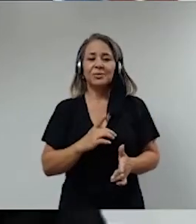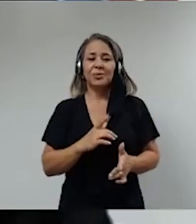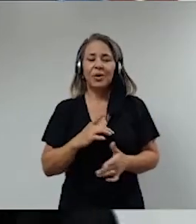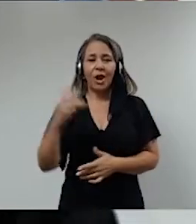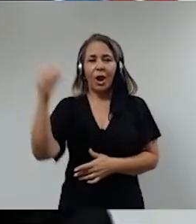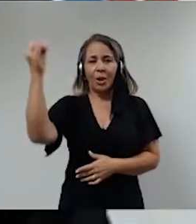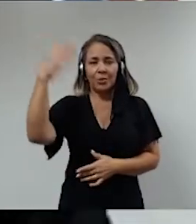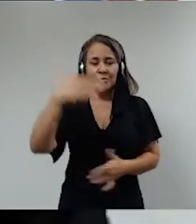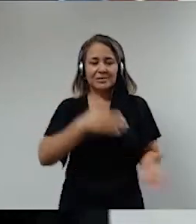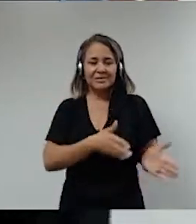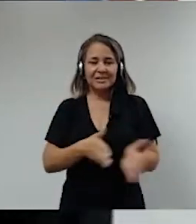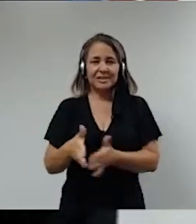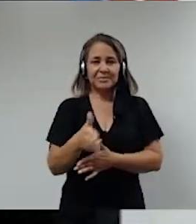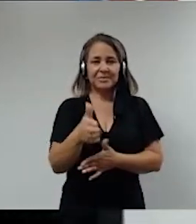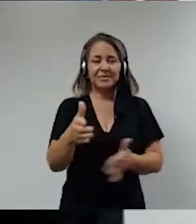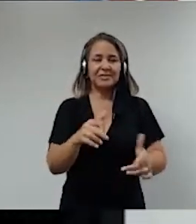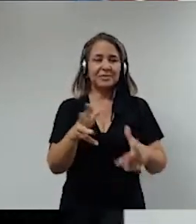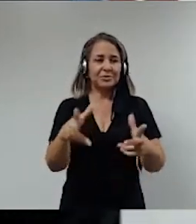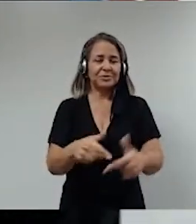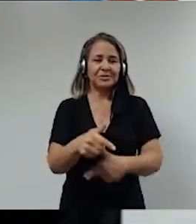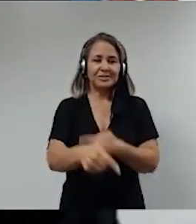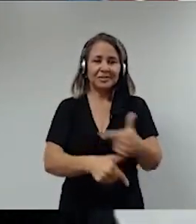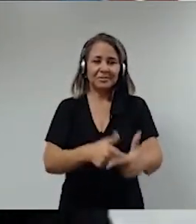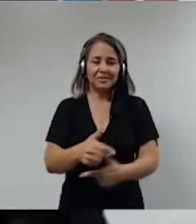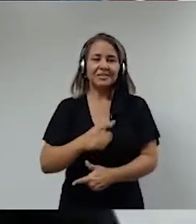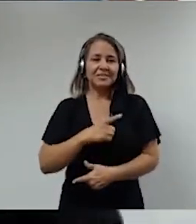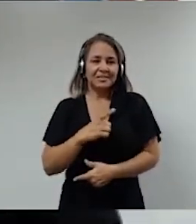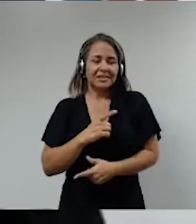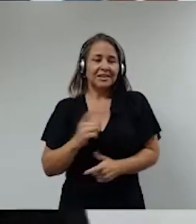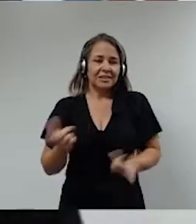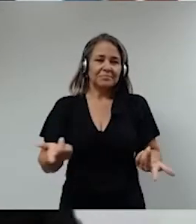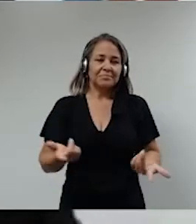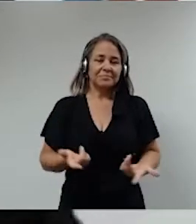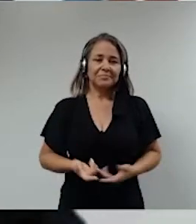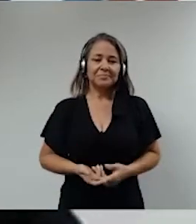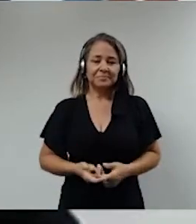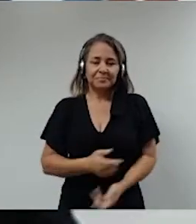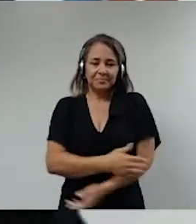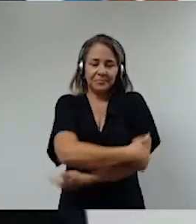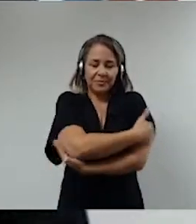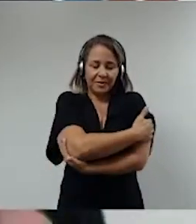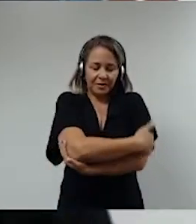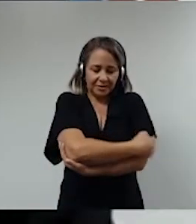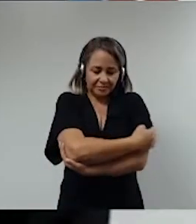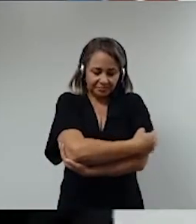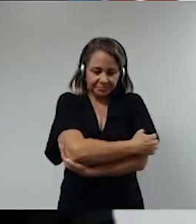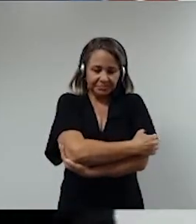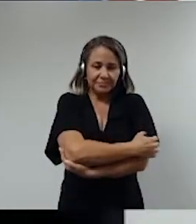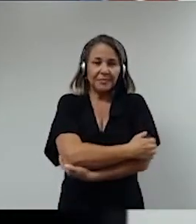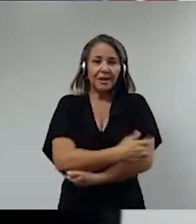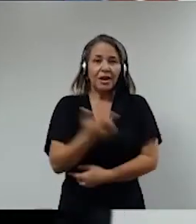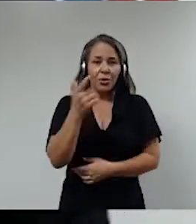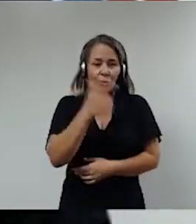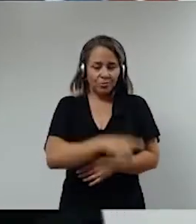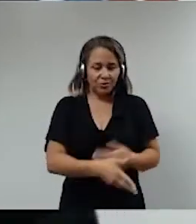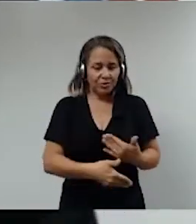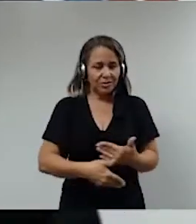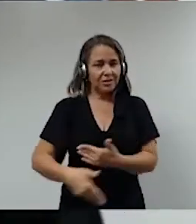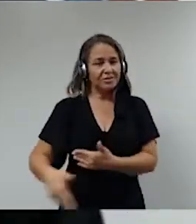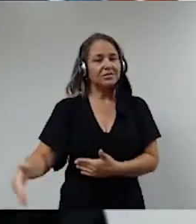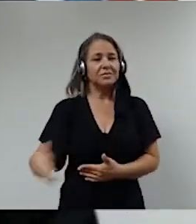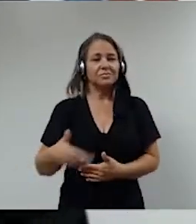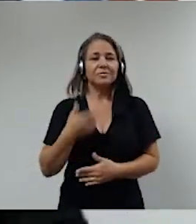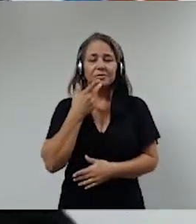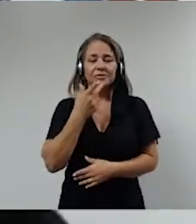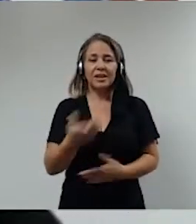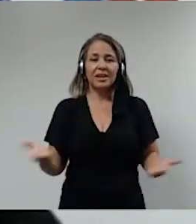sobre as funções, atribuições e discussões que se está travando no CAD. Na sequência, e de imediato, passo a